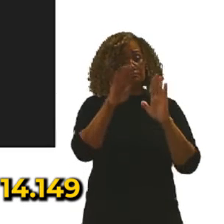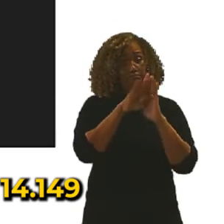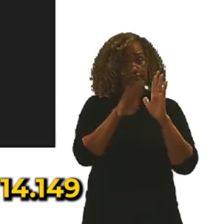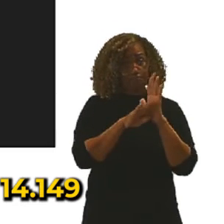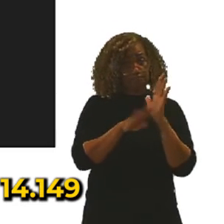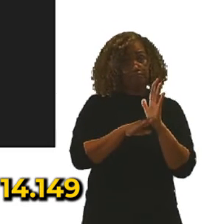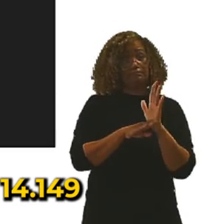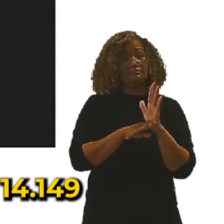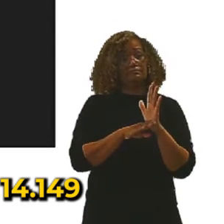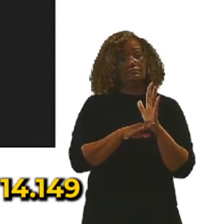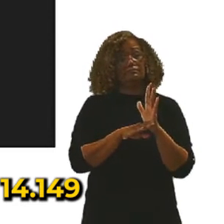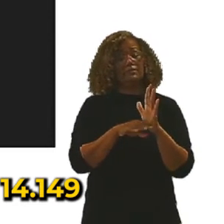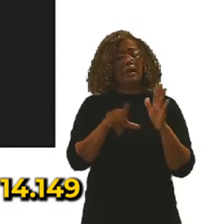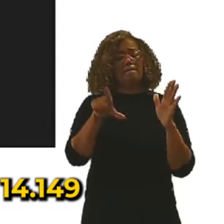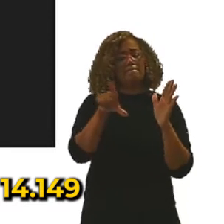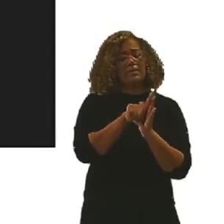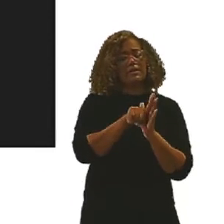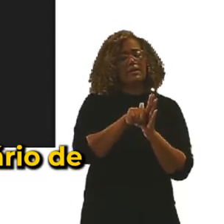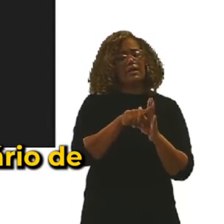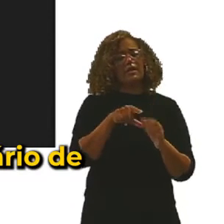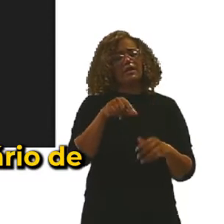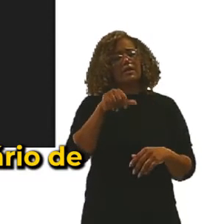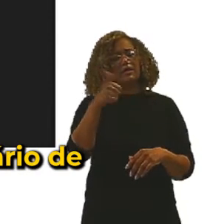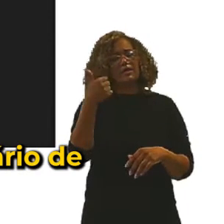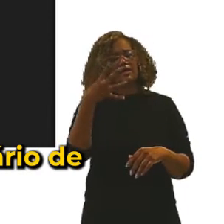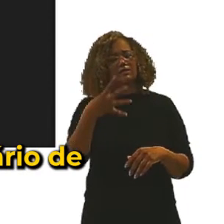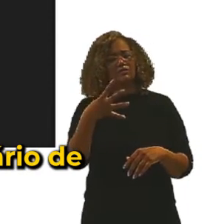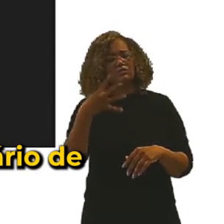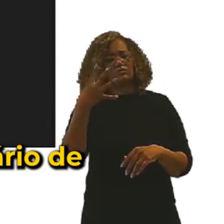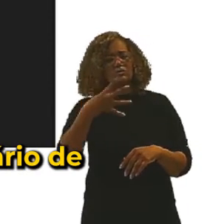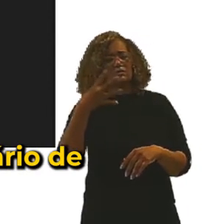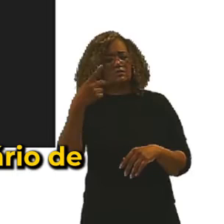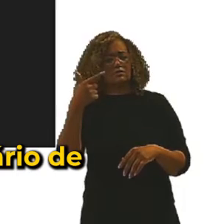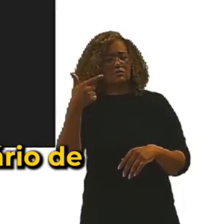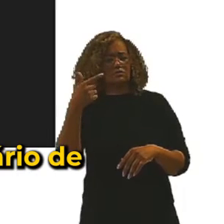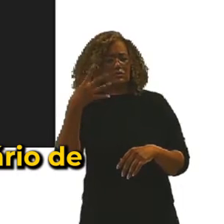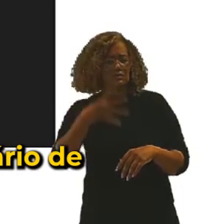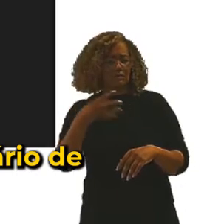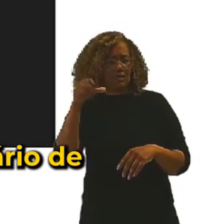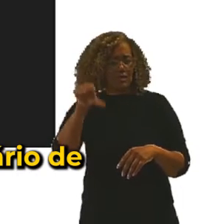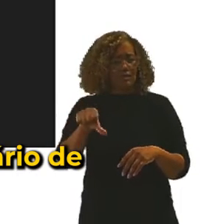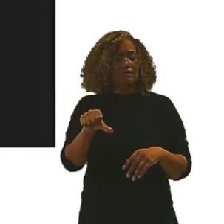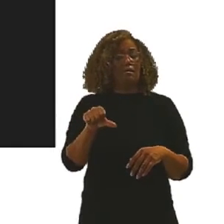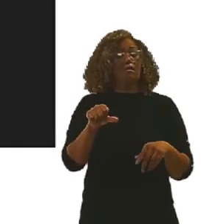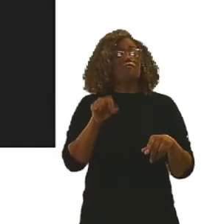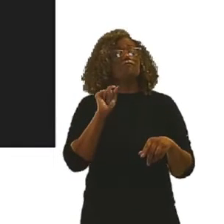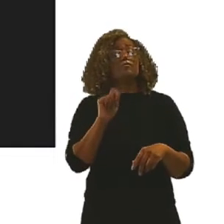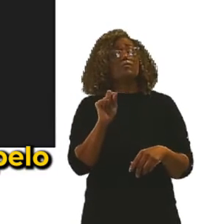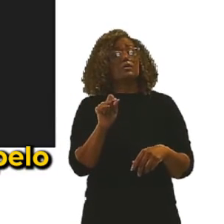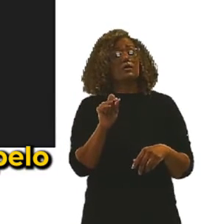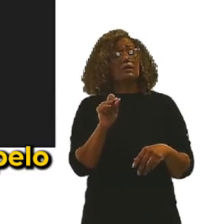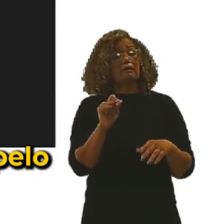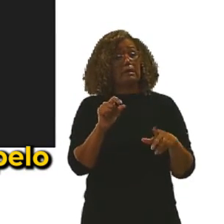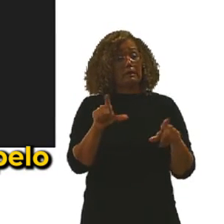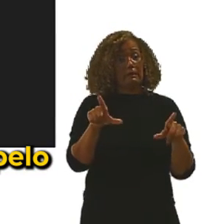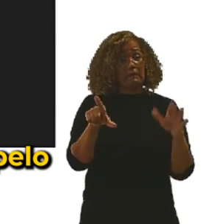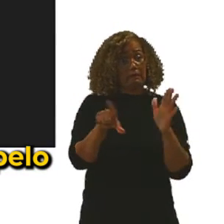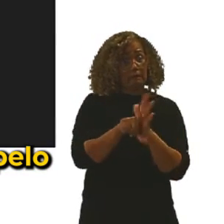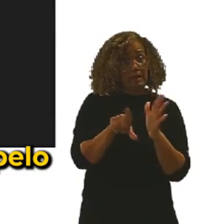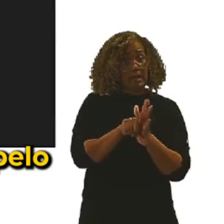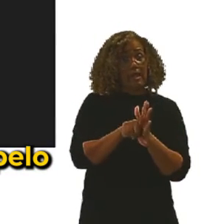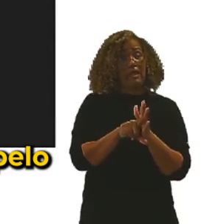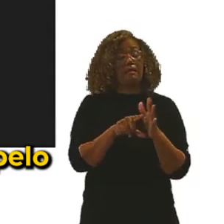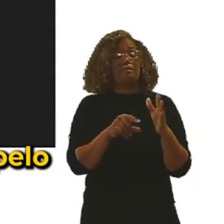Nacional, instituído pela Lei 14.149, né, que teve como paradigma o questionário de risco do DF, construído em um